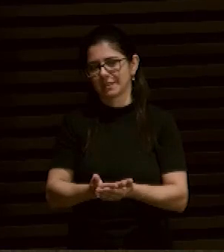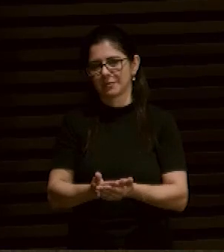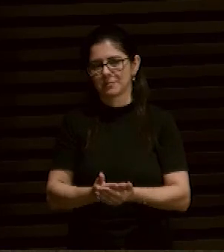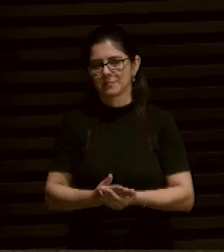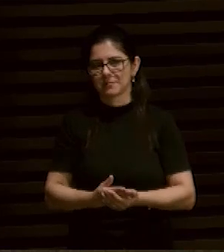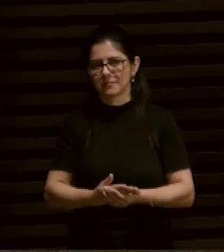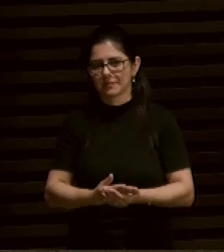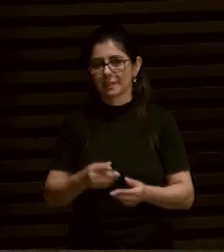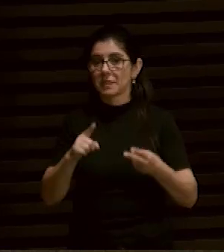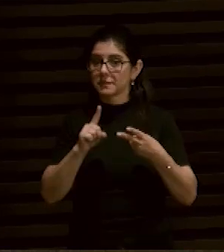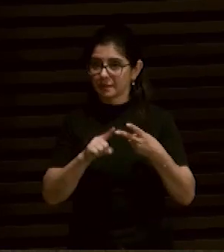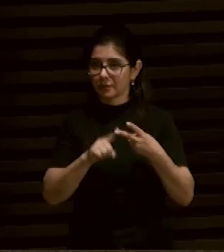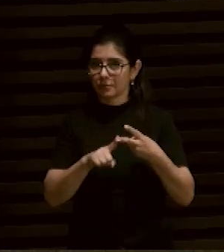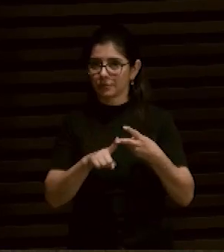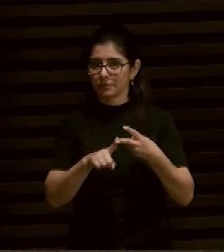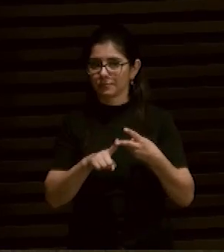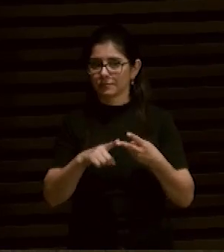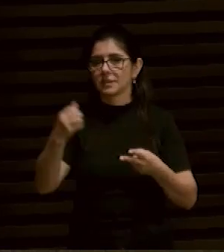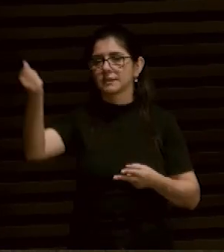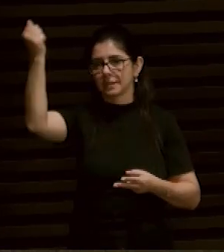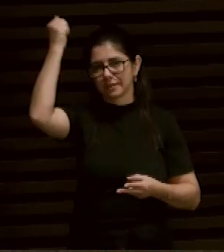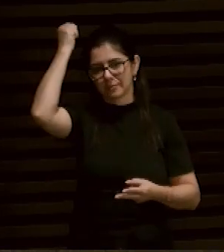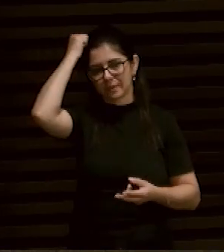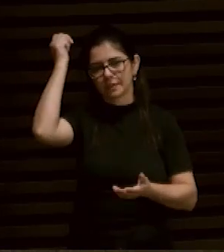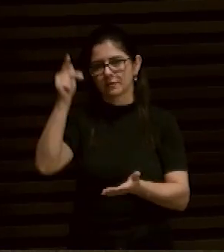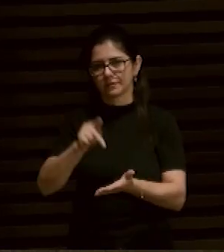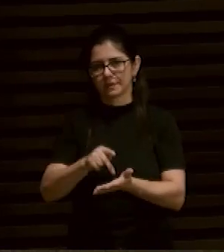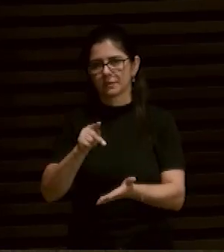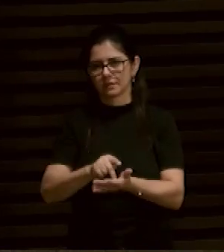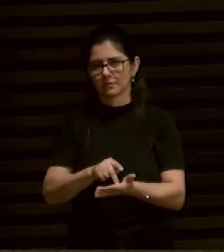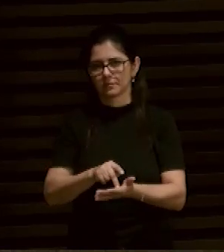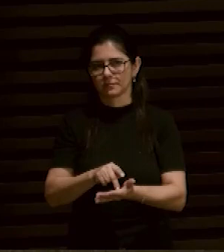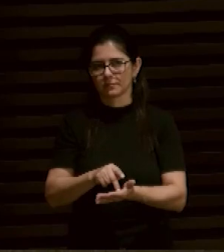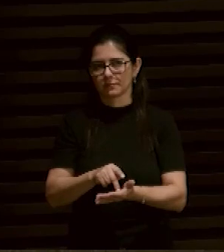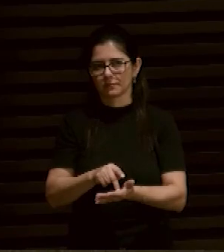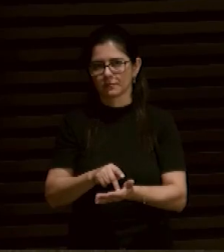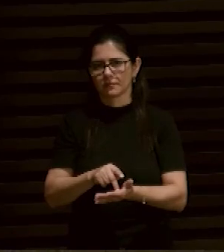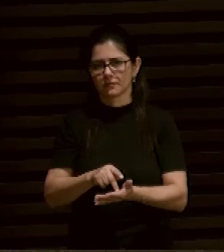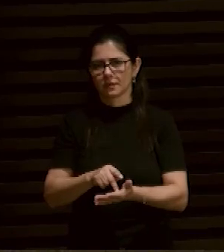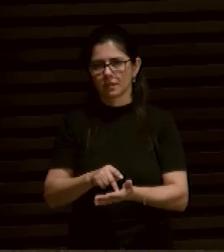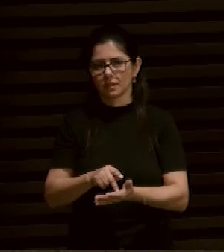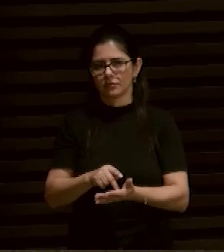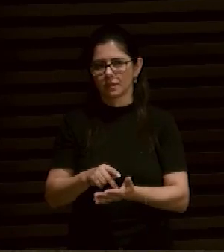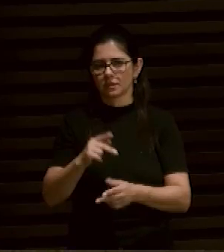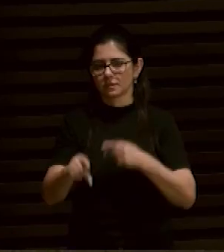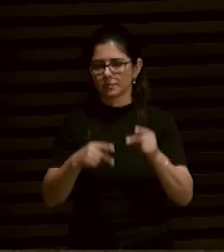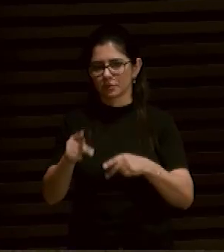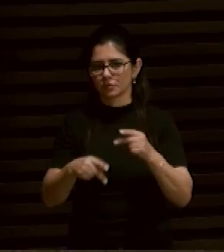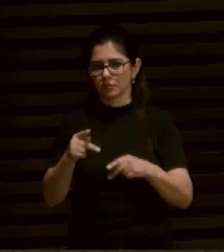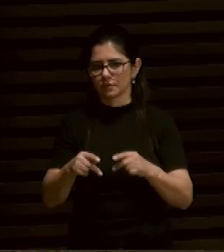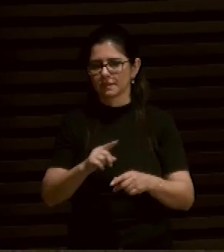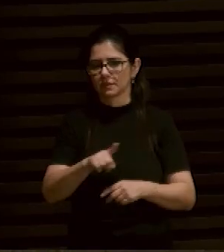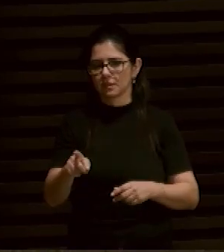Segundo ponto, irmãos, se arrependa verdadeiramente. Meus irmãos, o povo ninivita, eles tiveram misericórdia da parte do